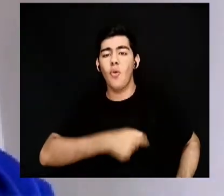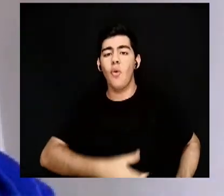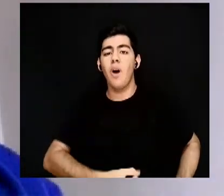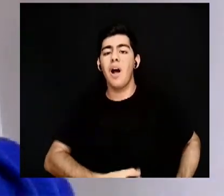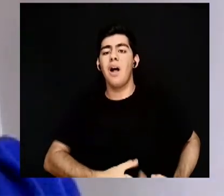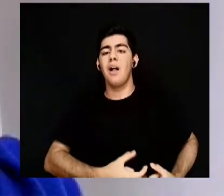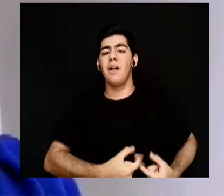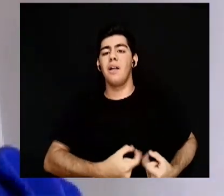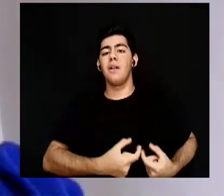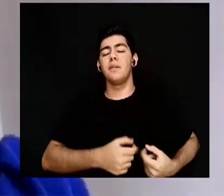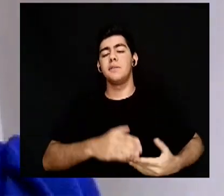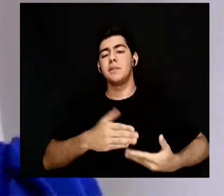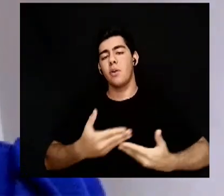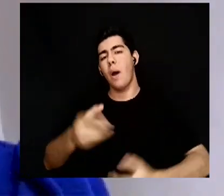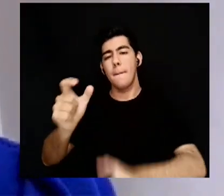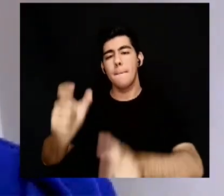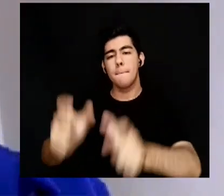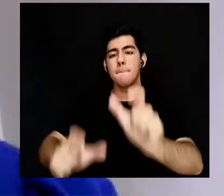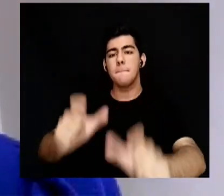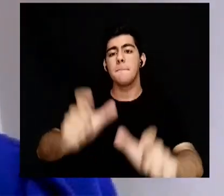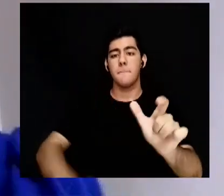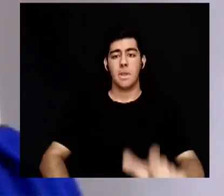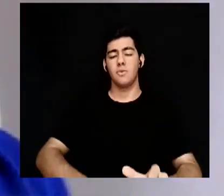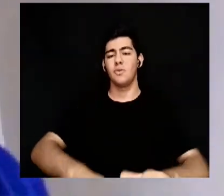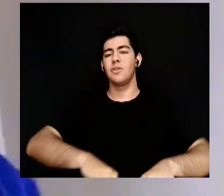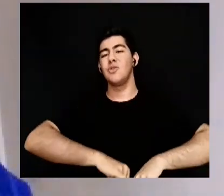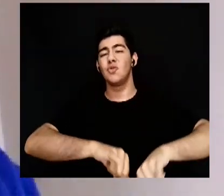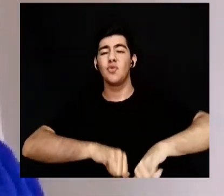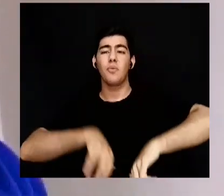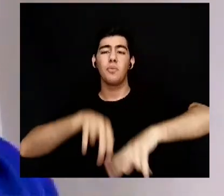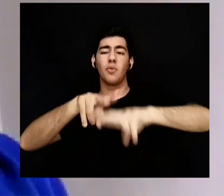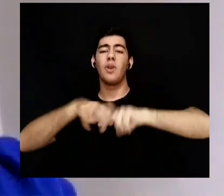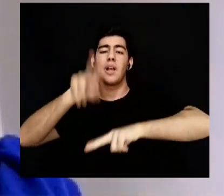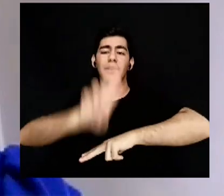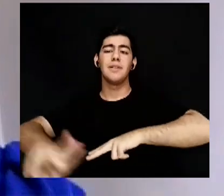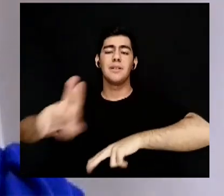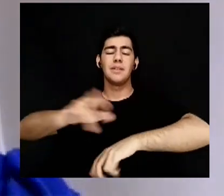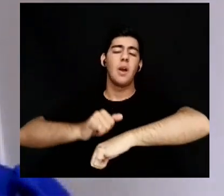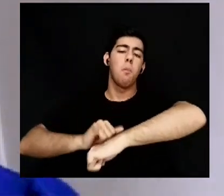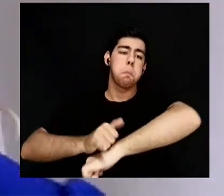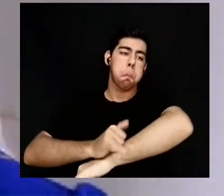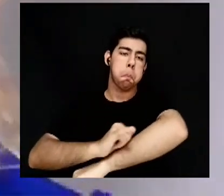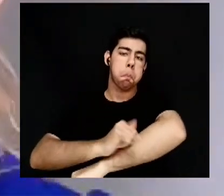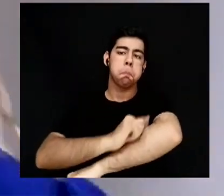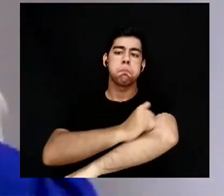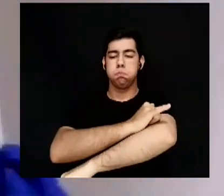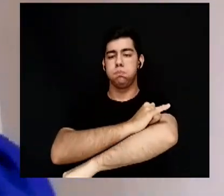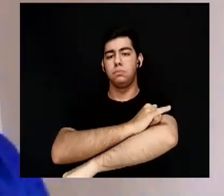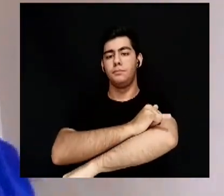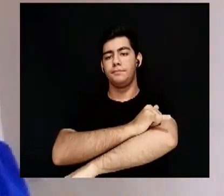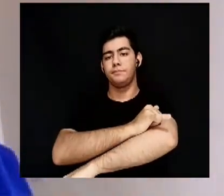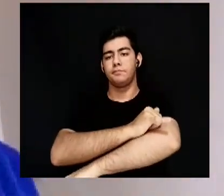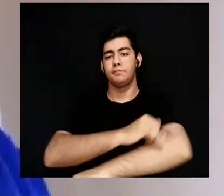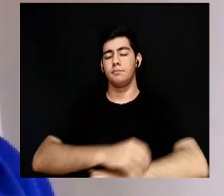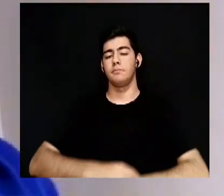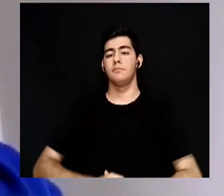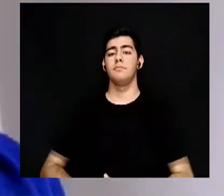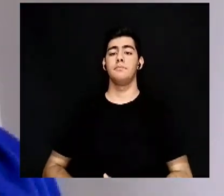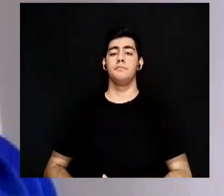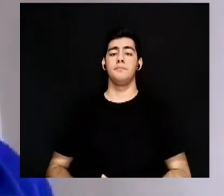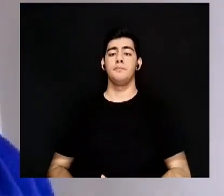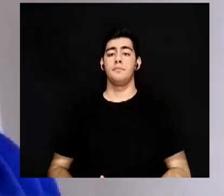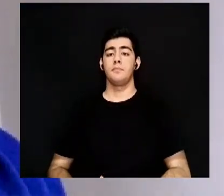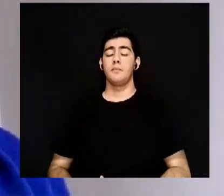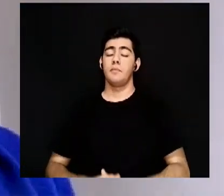que sofrem com excesso de adiposidade, né? Que são os pacientes que têm gordura no fígado, pré-diabetes,